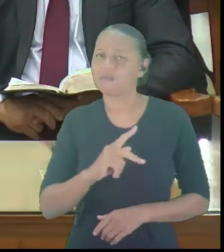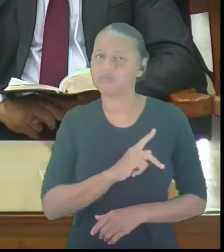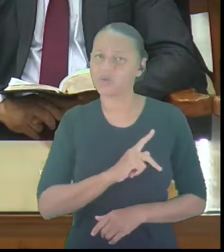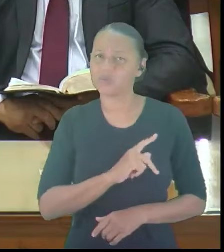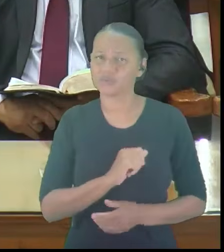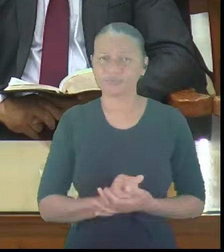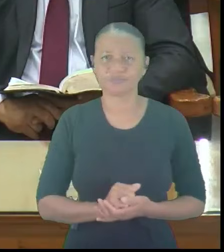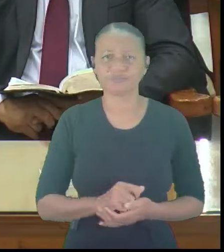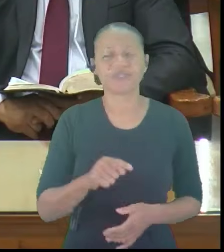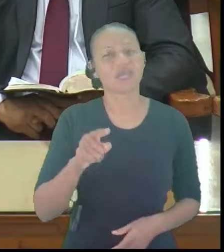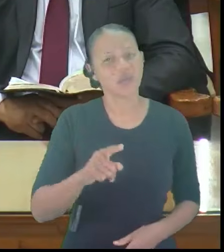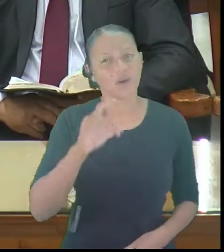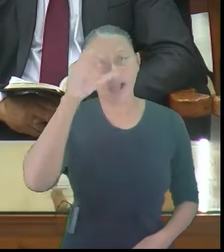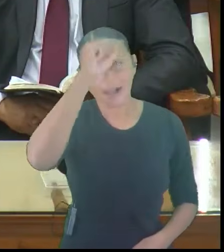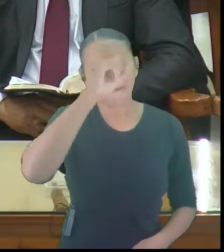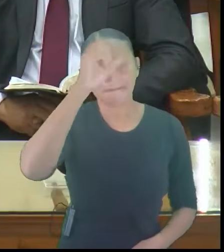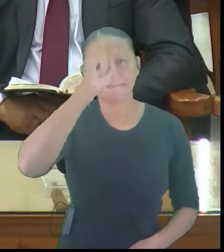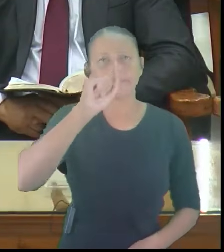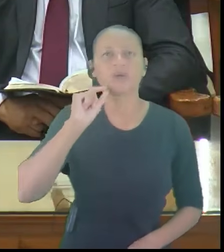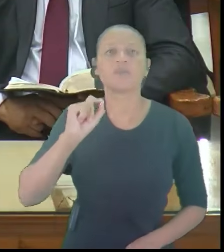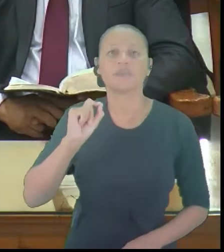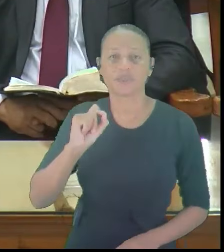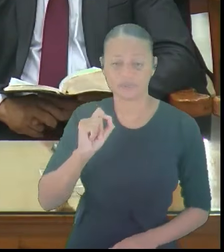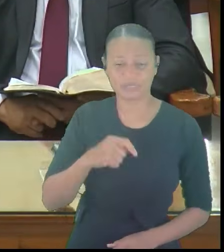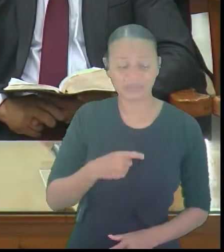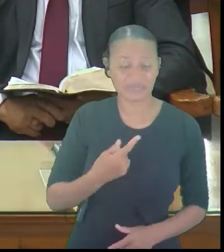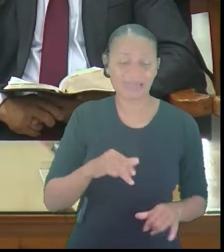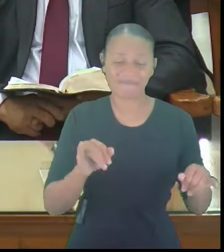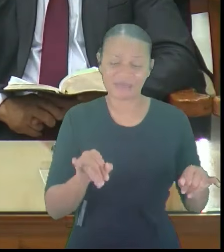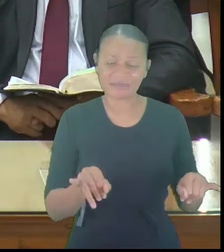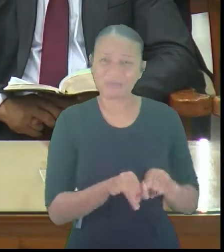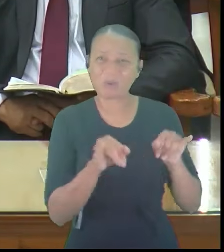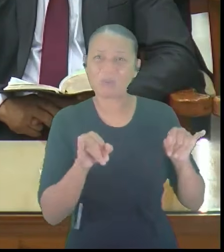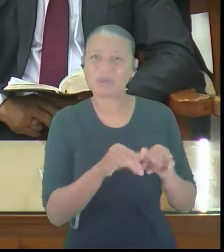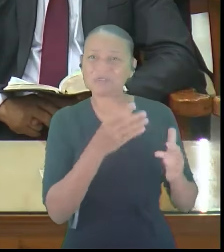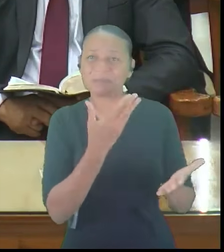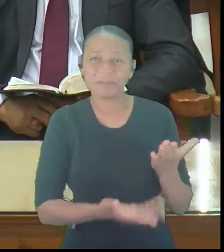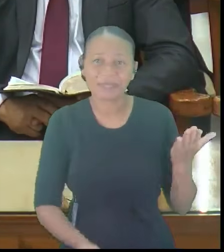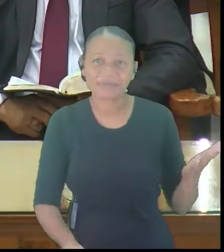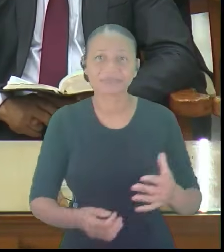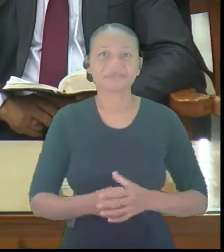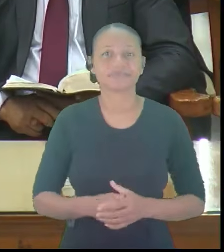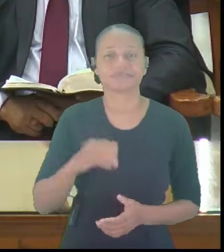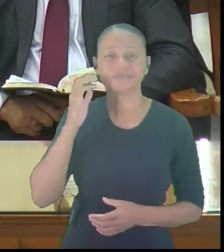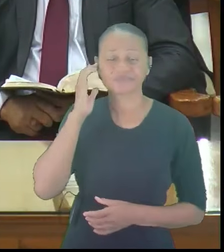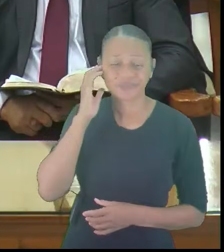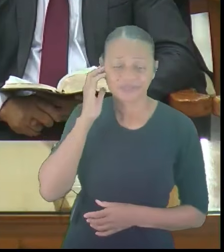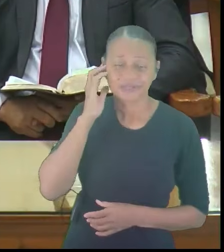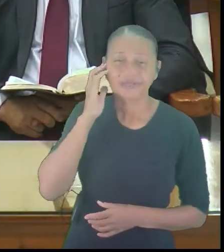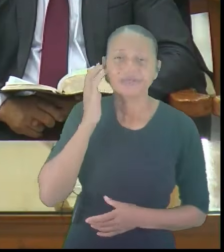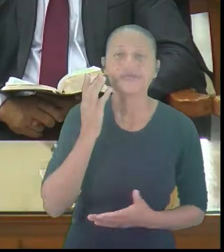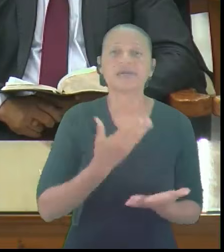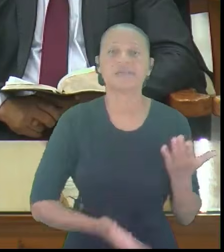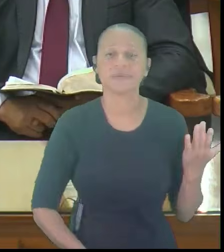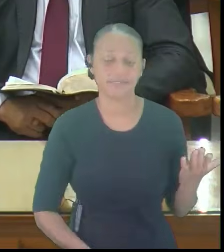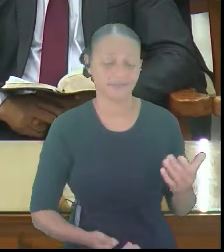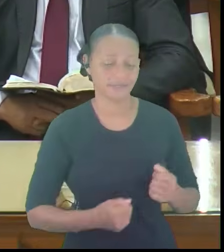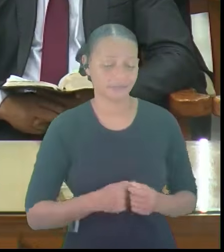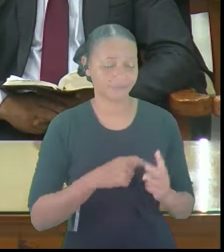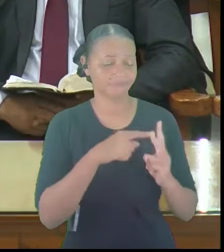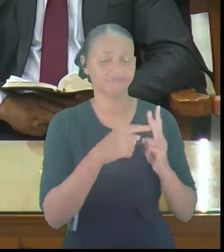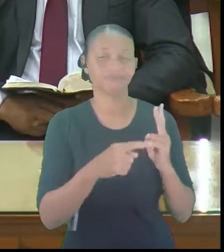que quem perde é quem faz besteira. Quem foi que perdeu naquela confusão? Ananias